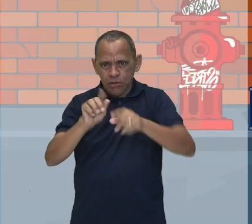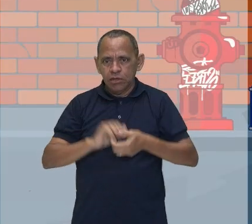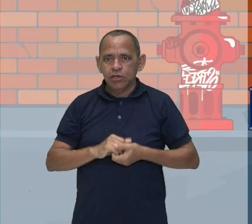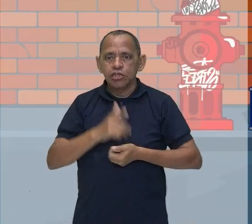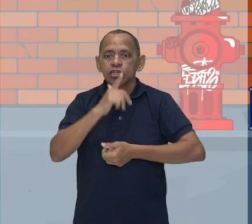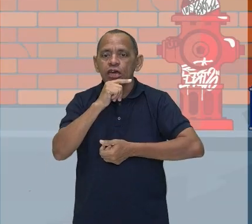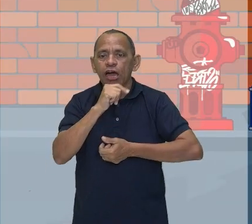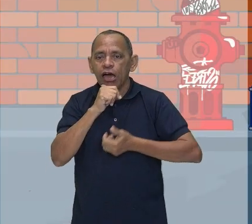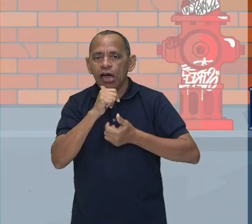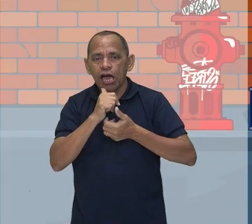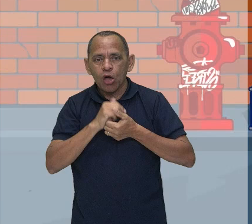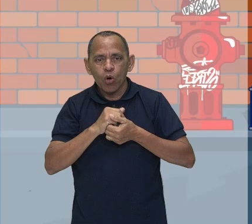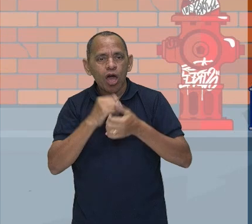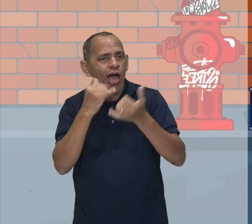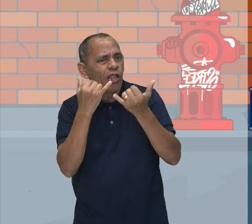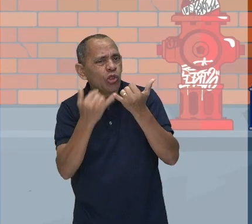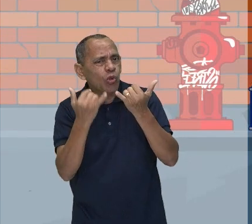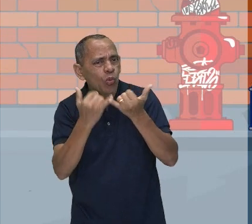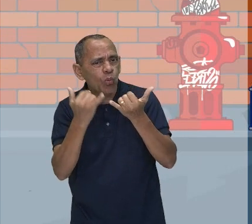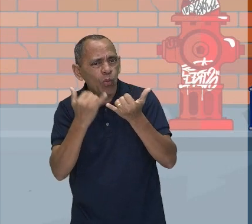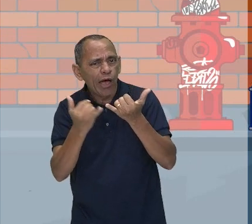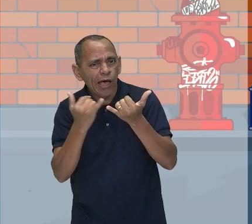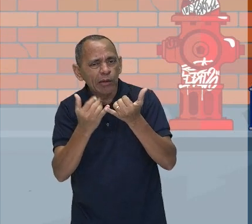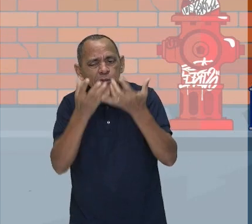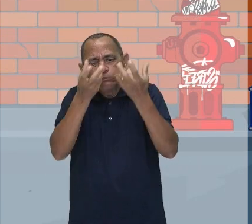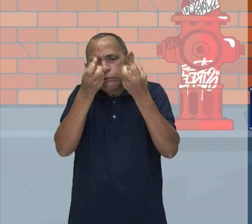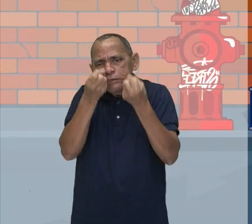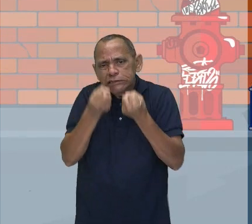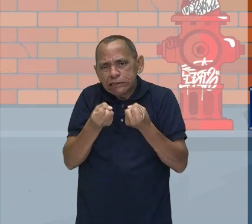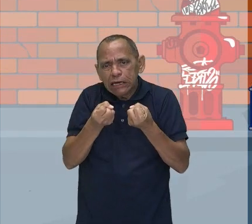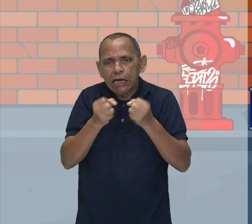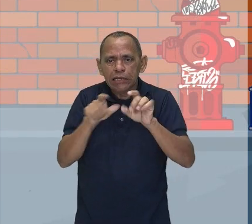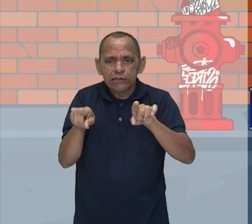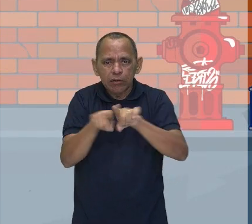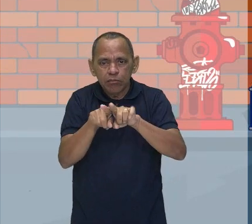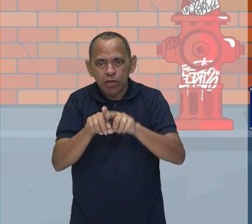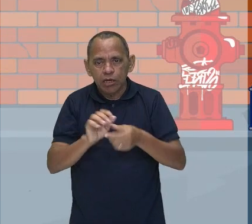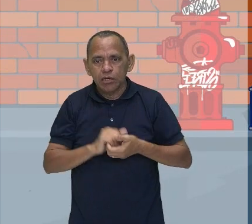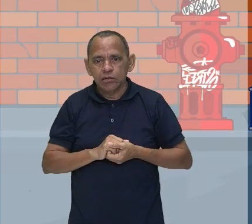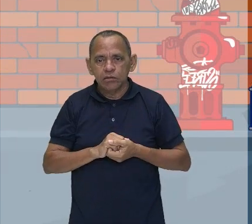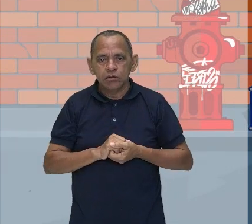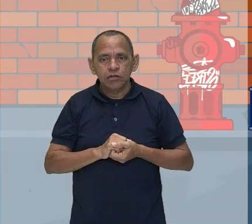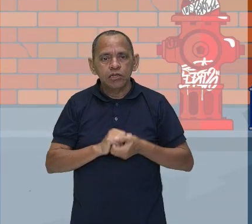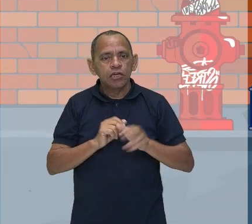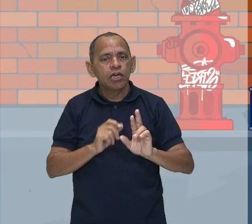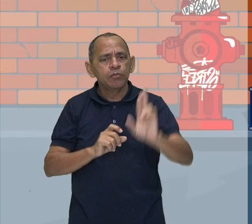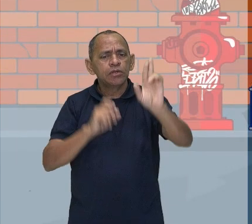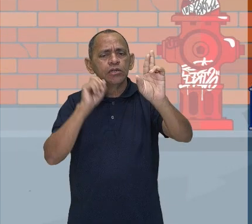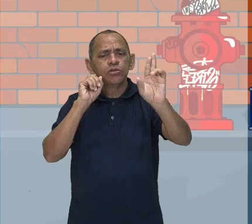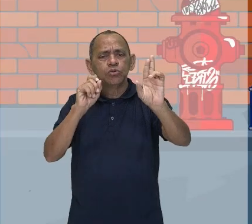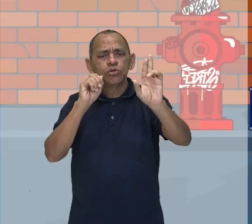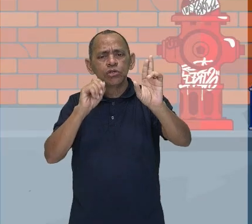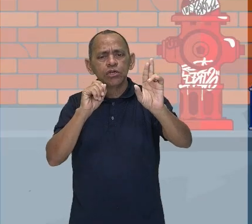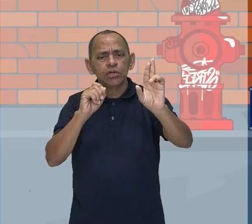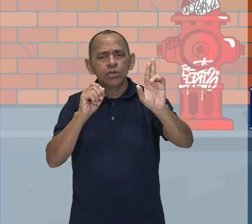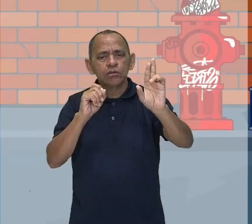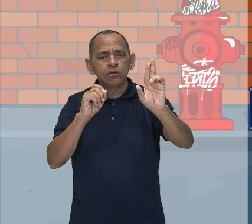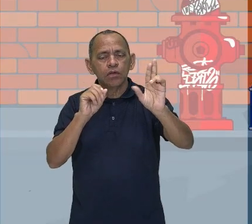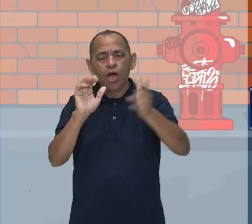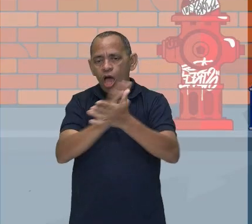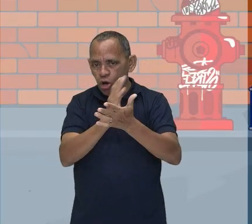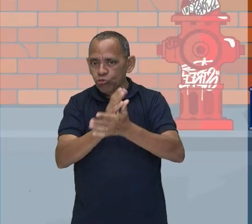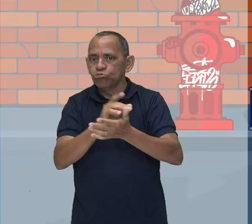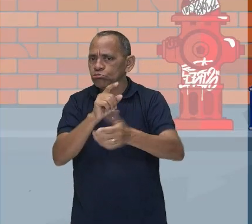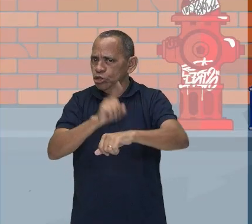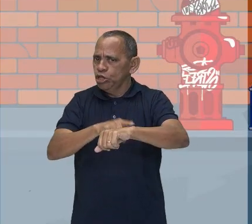uma coisa muito leve, né? Escuro, meio negro. Então, o que será que representa? Há algum tempo, a gente já sabe que os